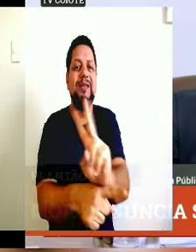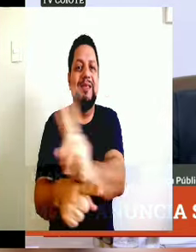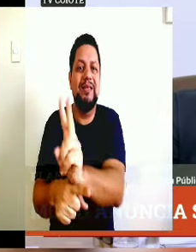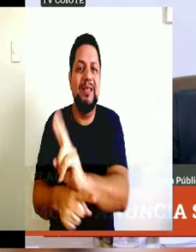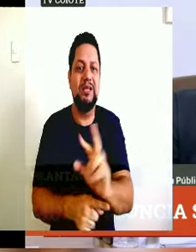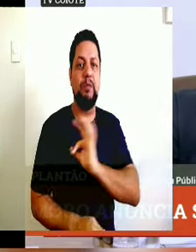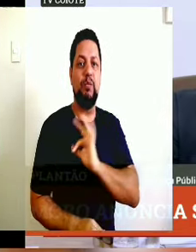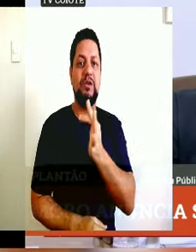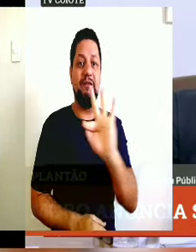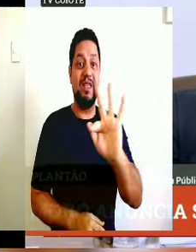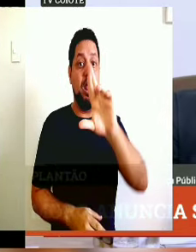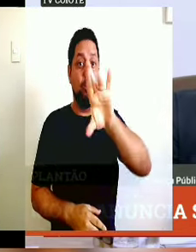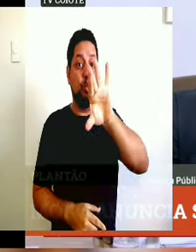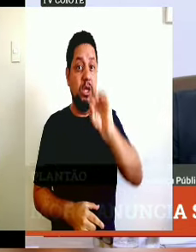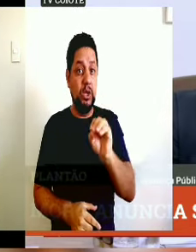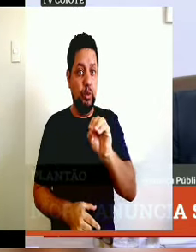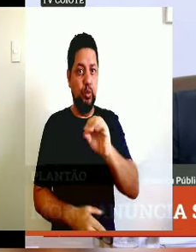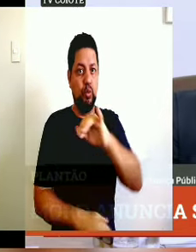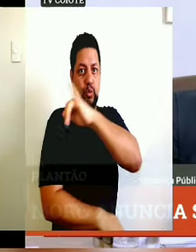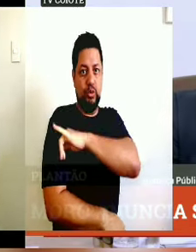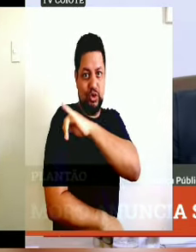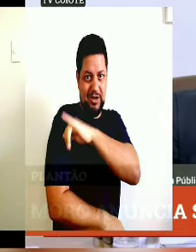da Polícia Federal do Rio de Janeiro.